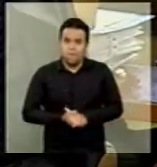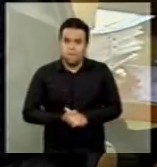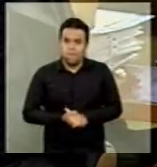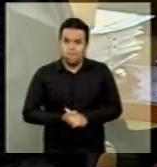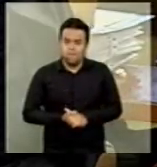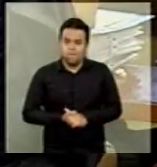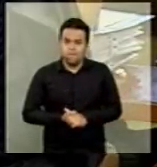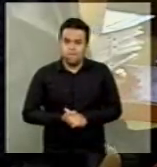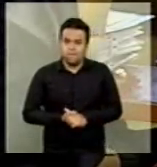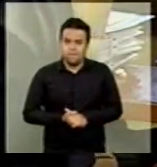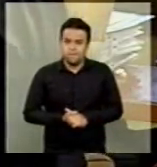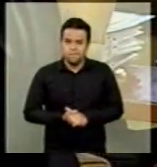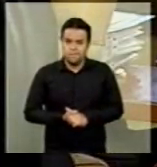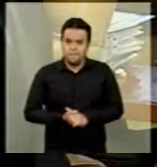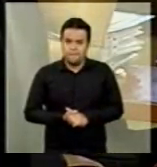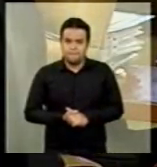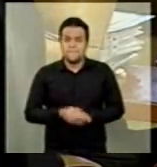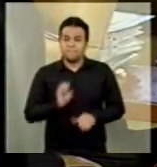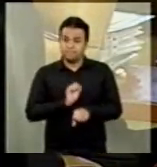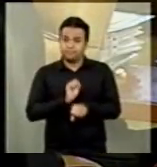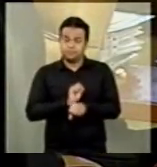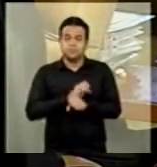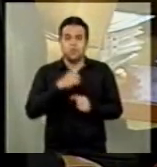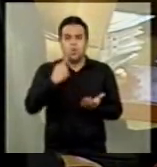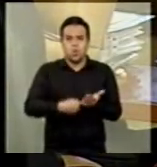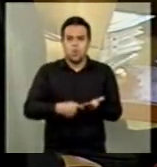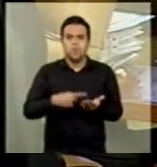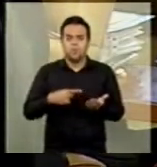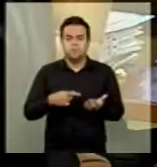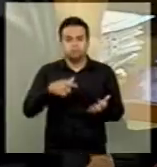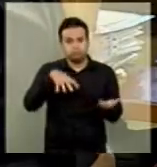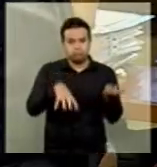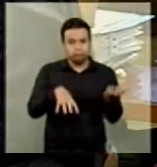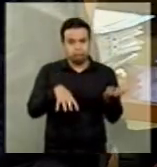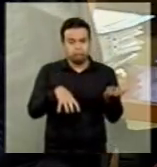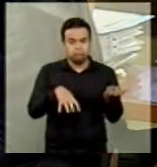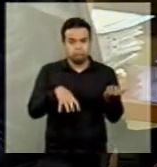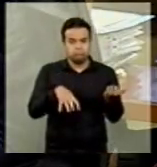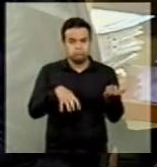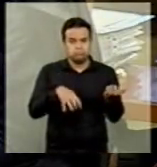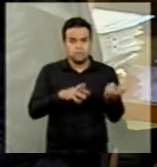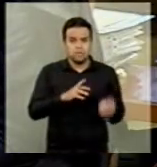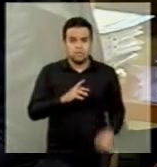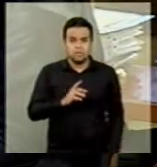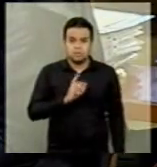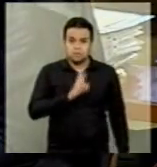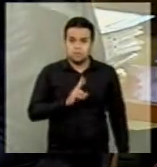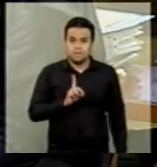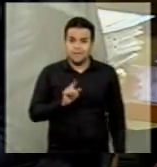para se aguardar o compromisso do Congresso Nacional de deliberar sobre